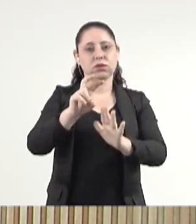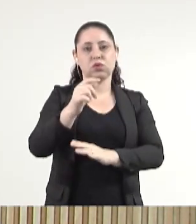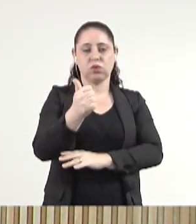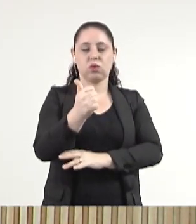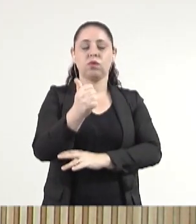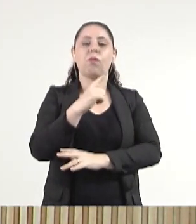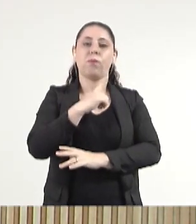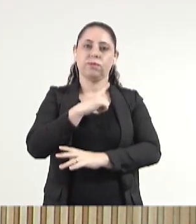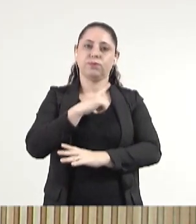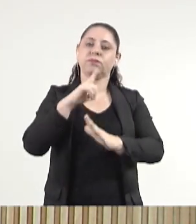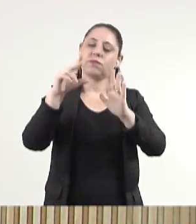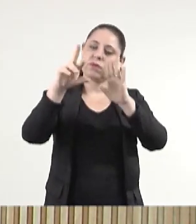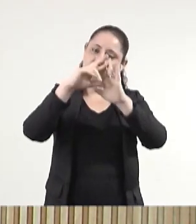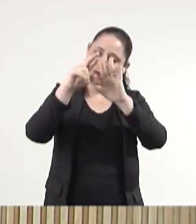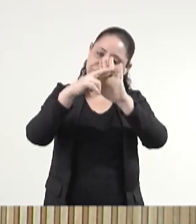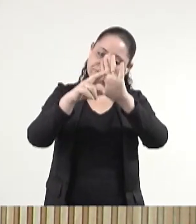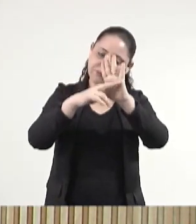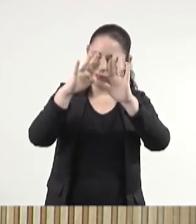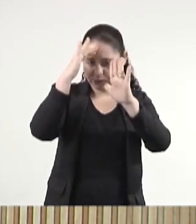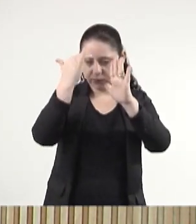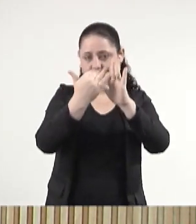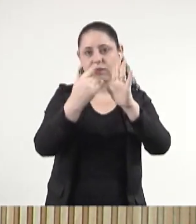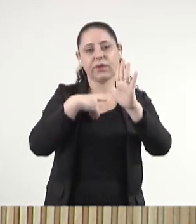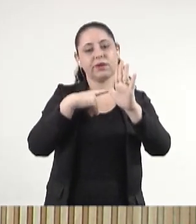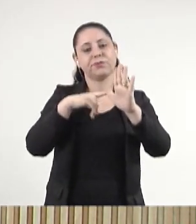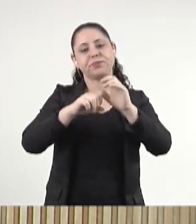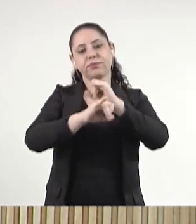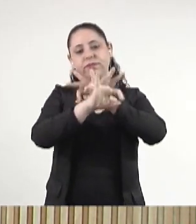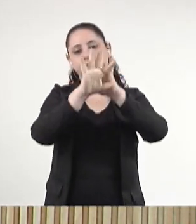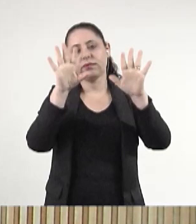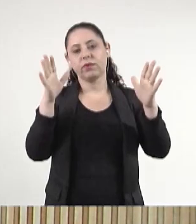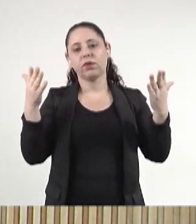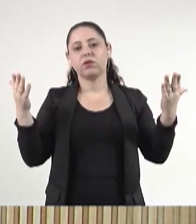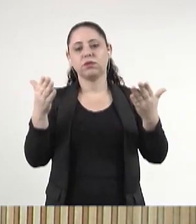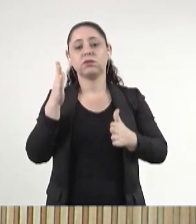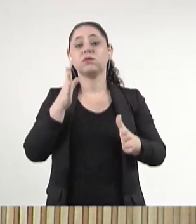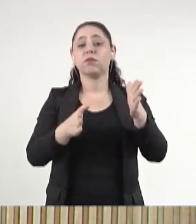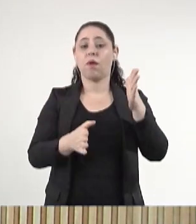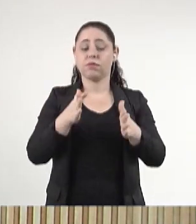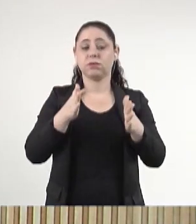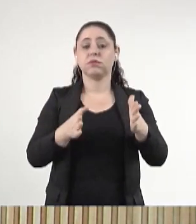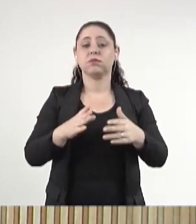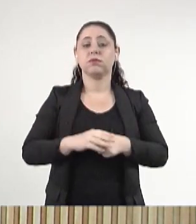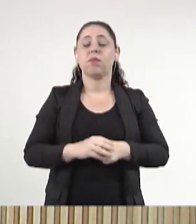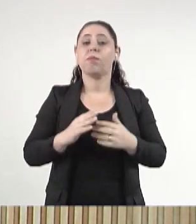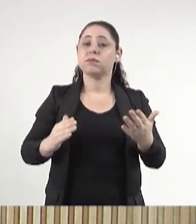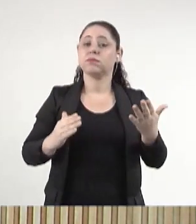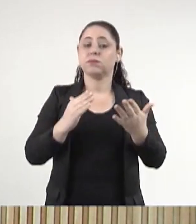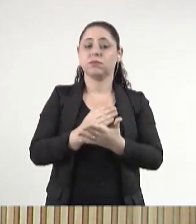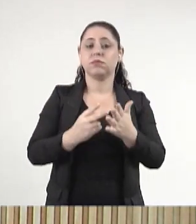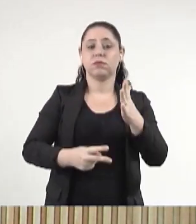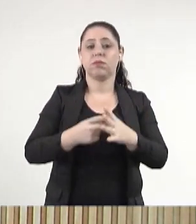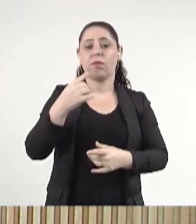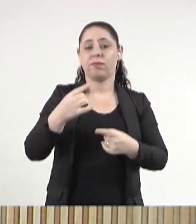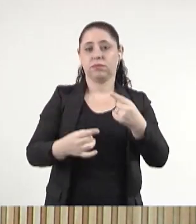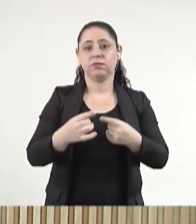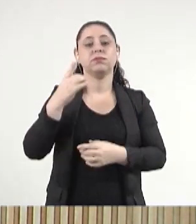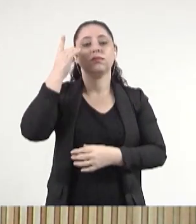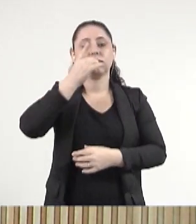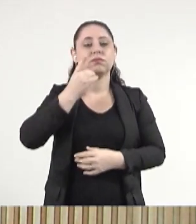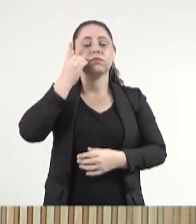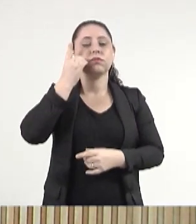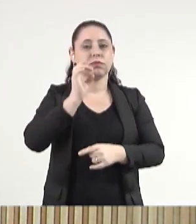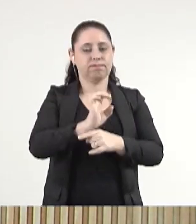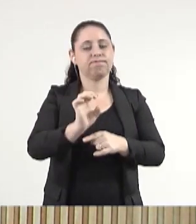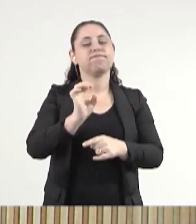então, prevendo todas essas questões, essa maior transparência em temporadas de ofertas, aprovado, então, em segunda discussão pelos